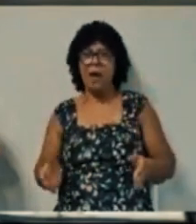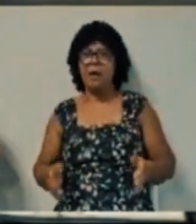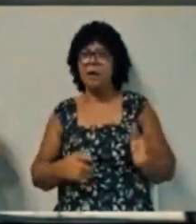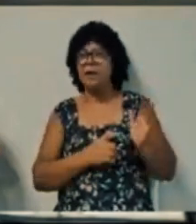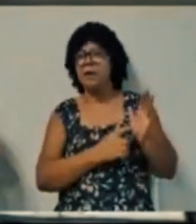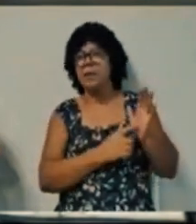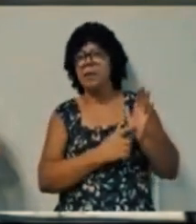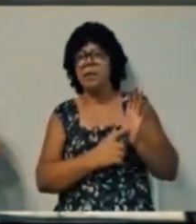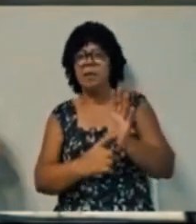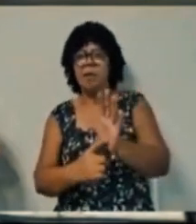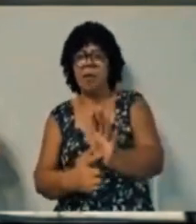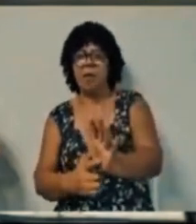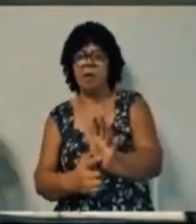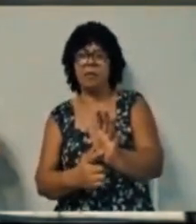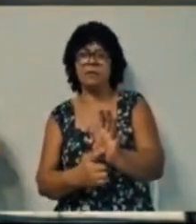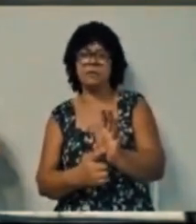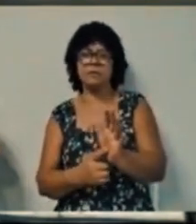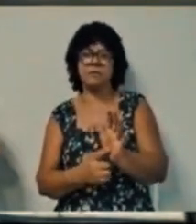milagre da